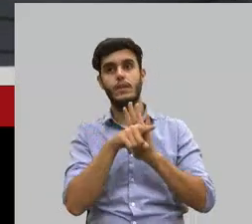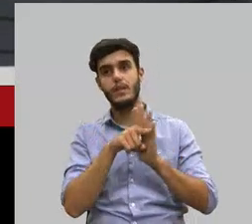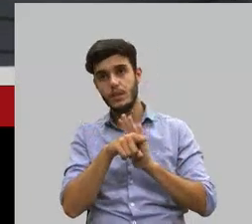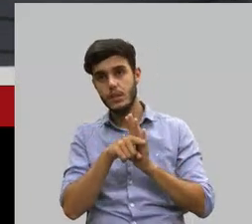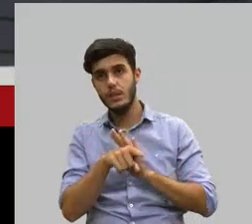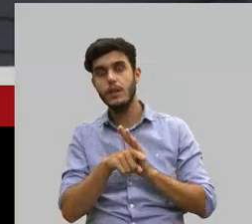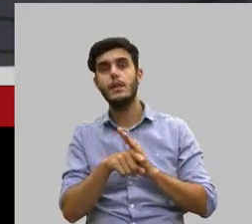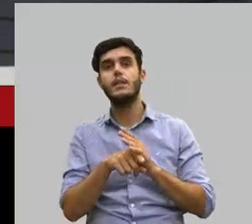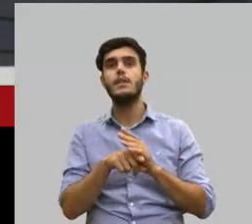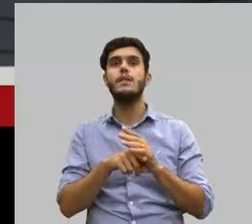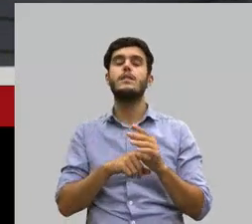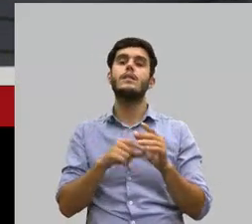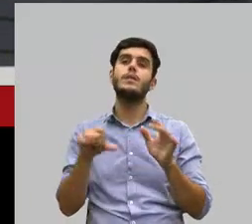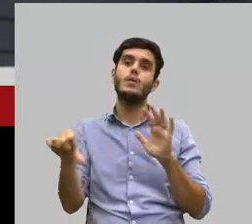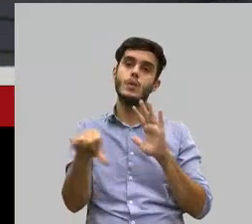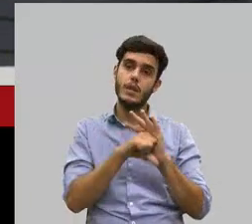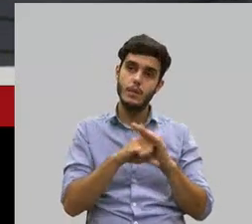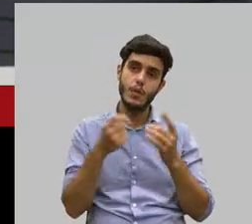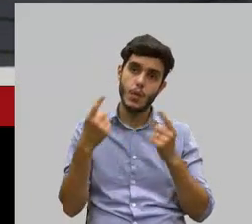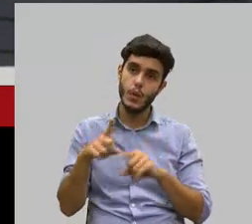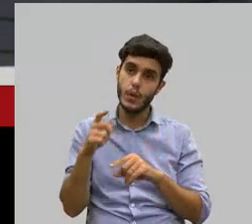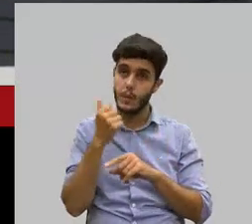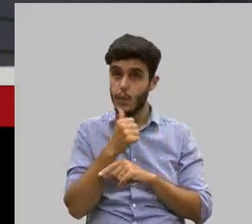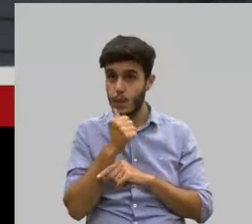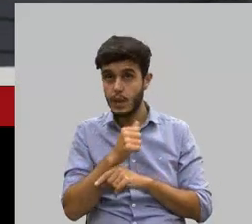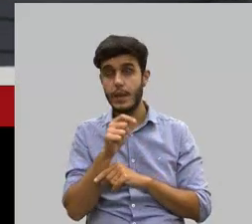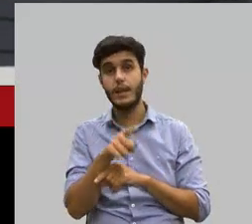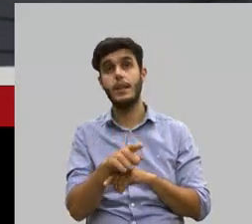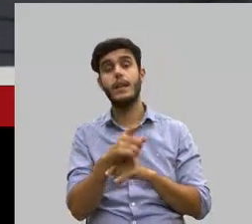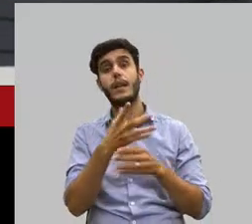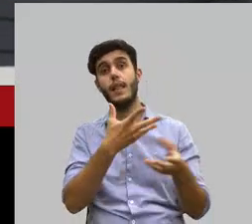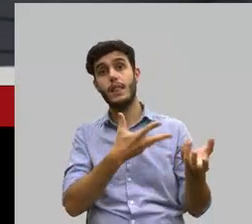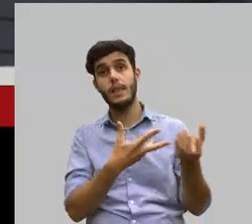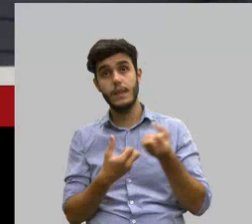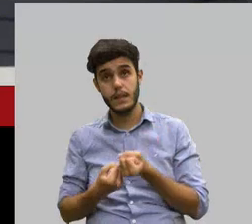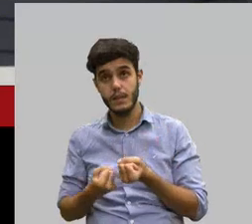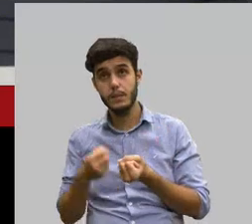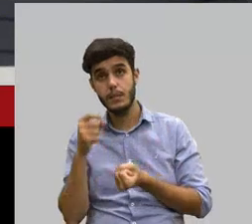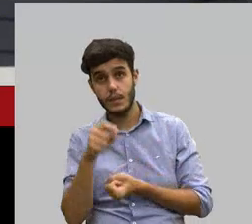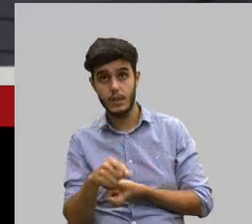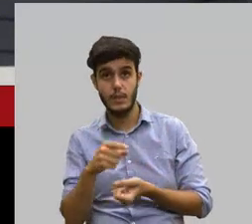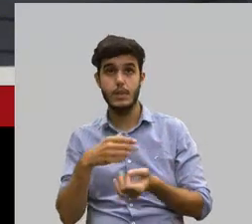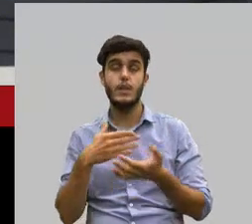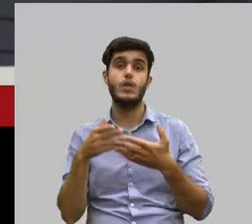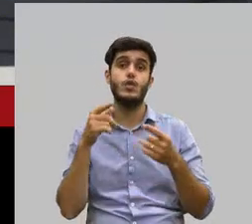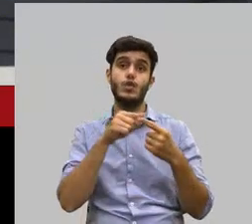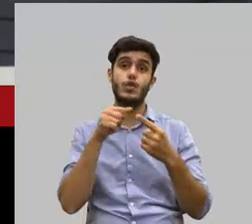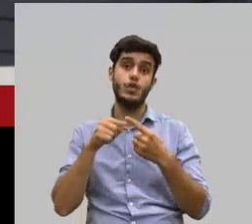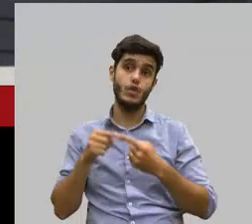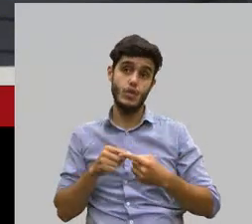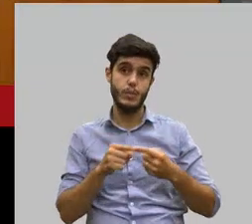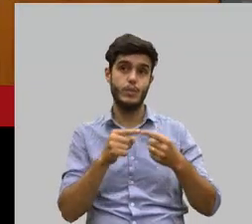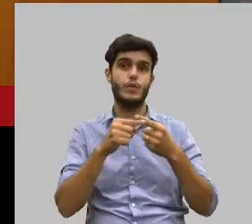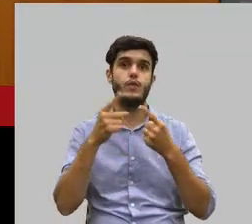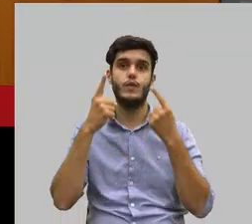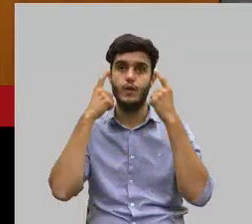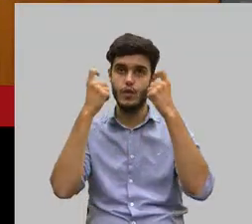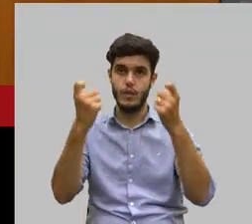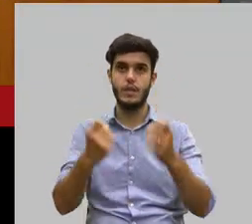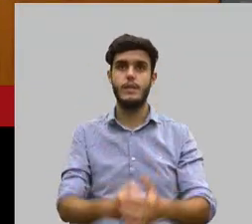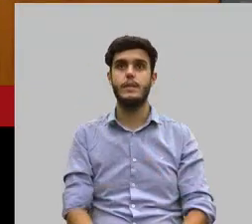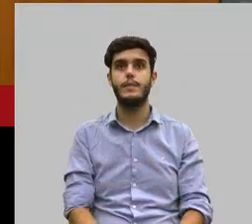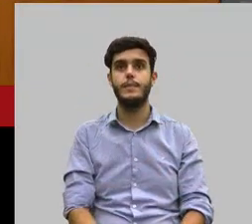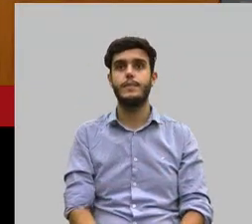eh crimes contra a mulher né de atendimento a mulheres em situação de qualquer forma de violência